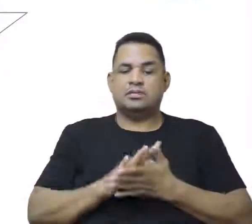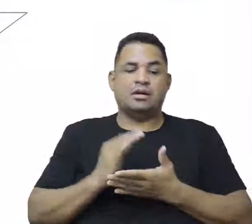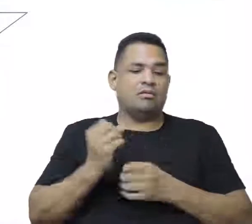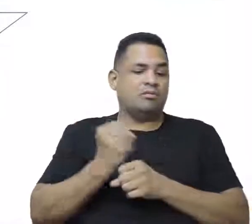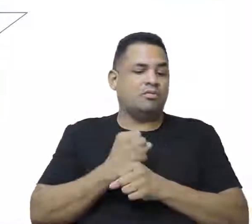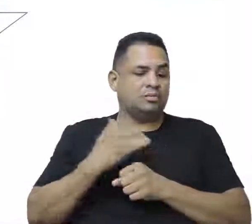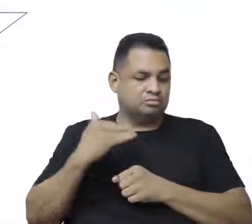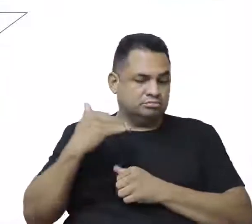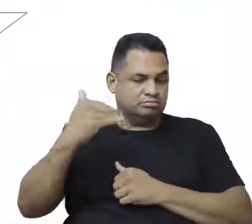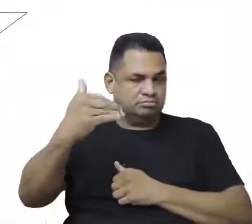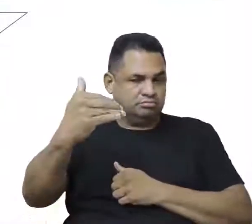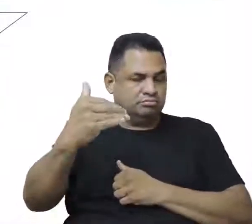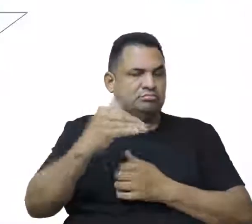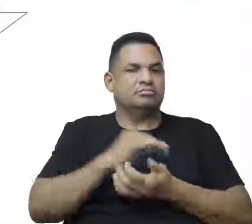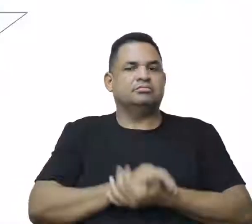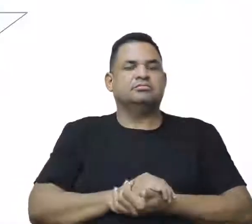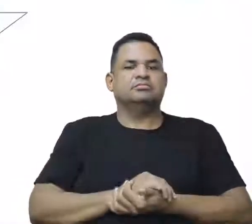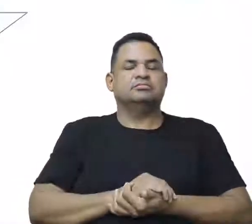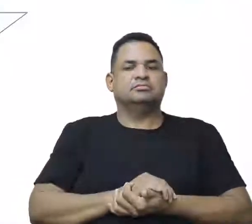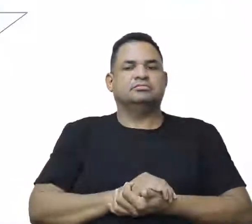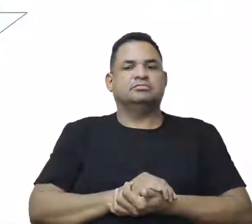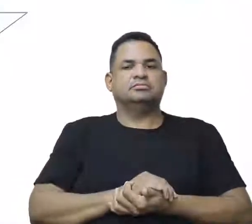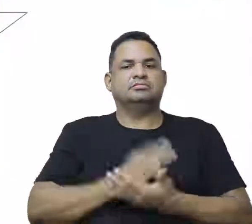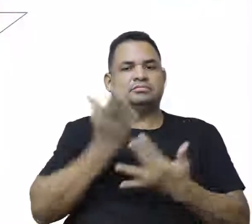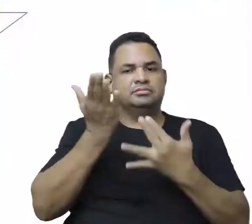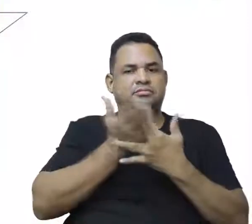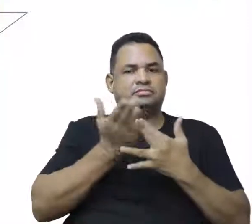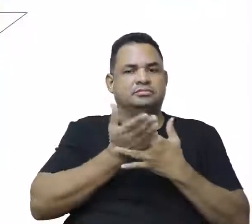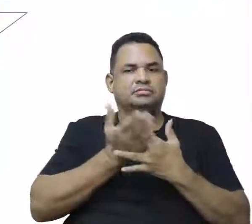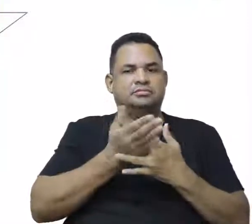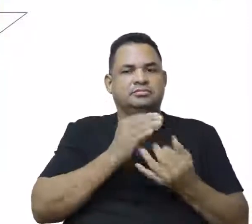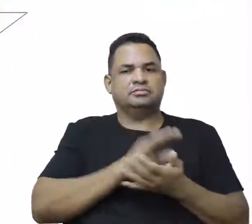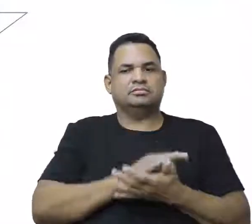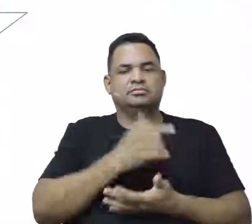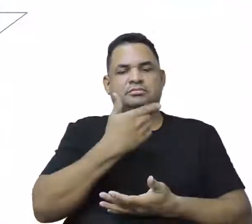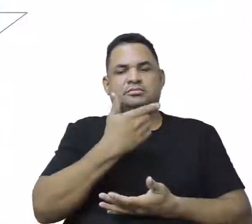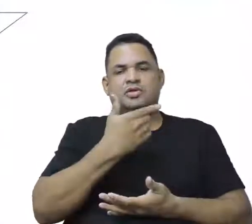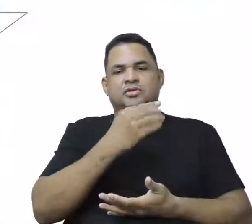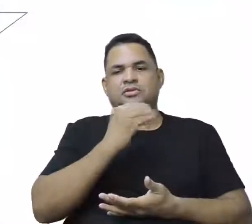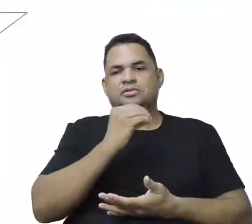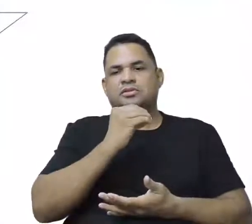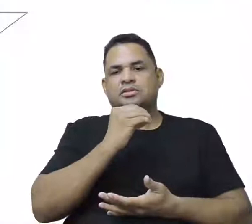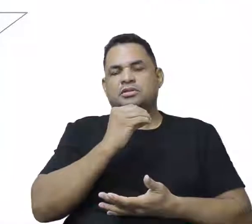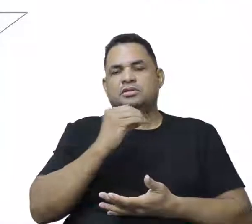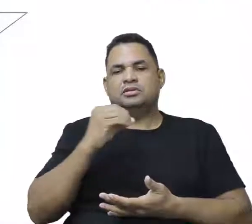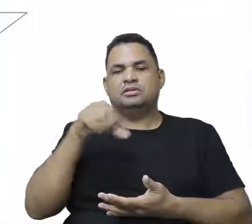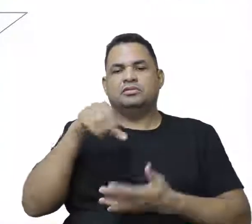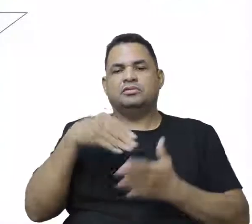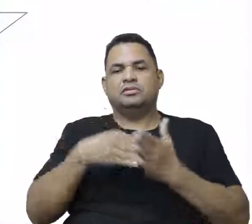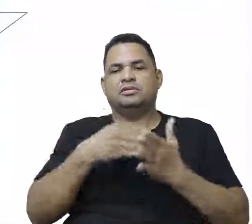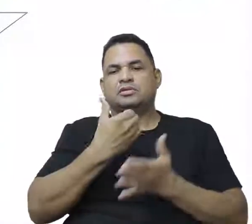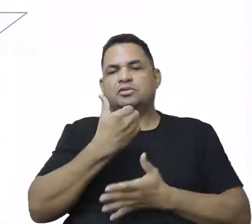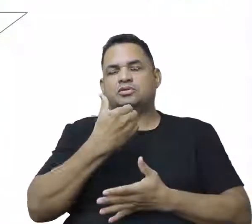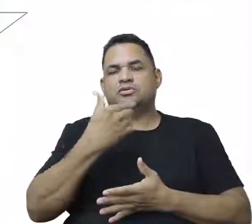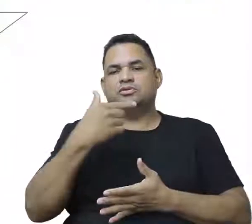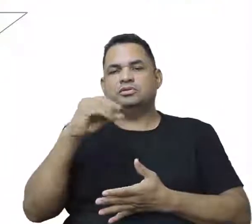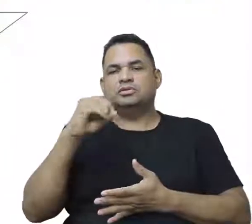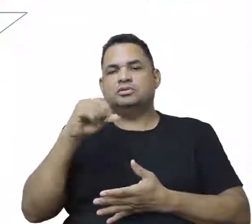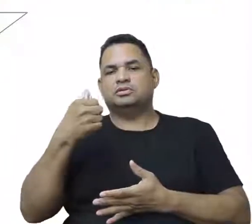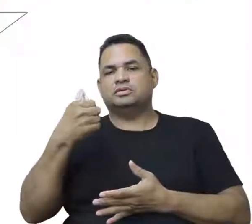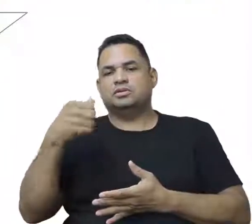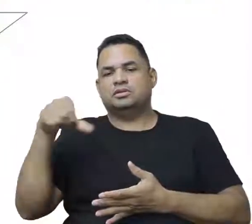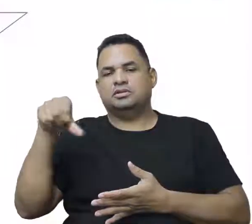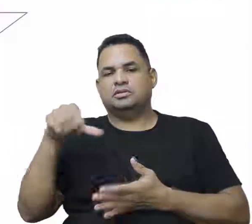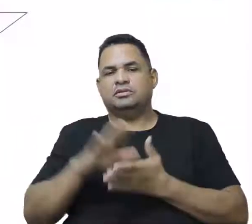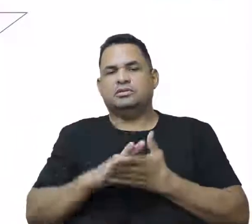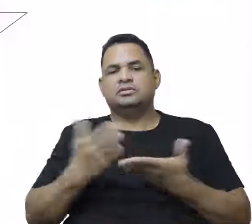já vai ter o de 2020. Mas esse intervalo aí de 2009 para 2019 é um intervalo muito bom, né, prof? Exato.